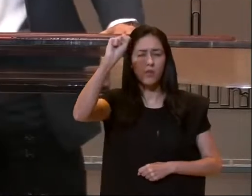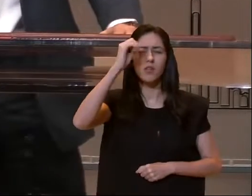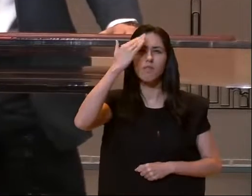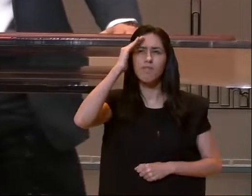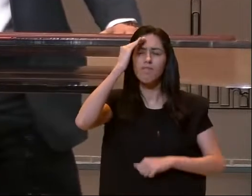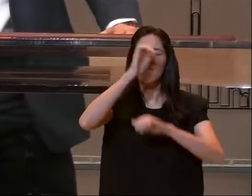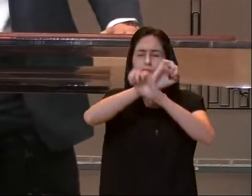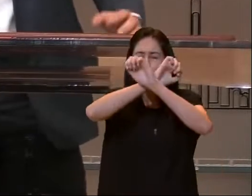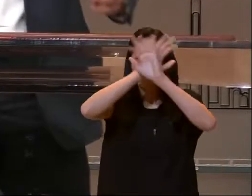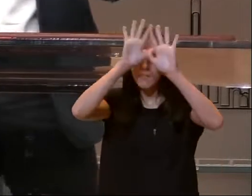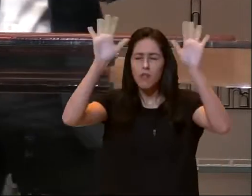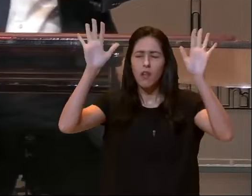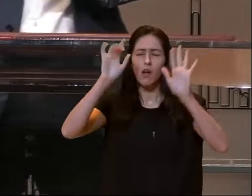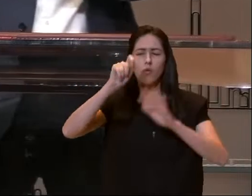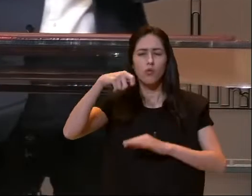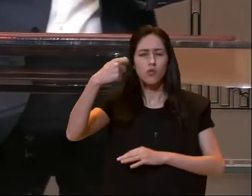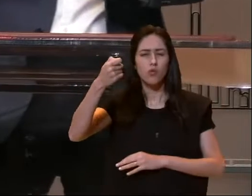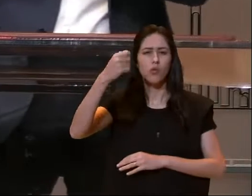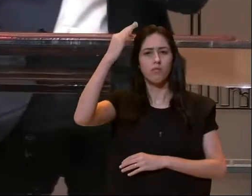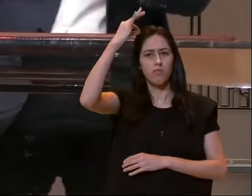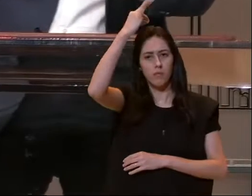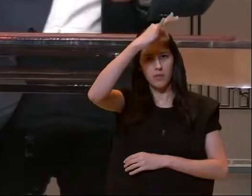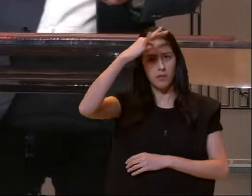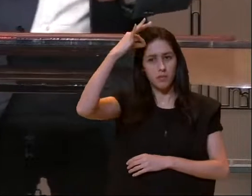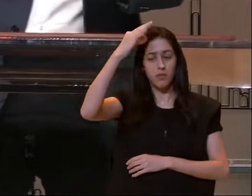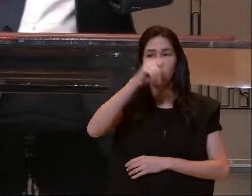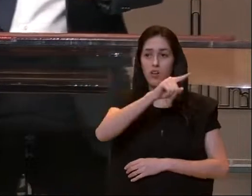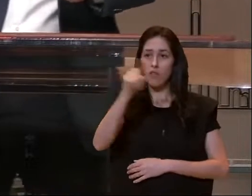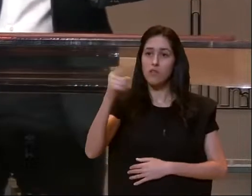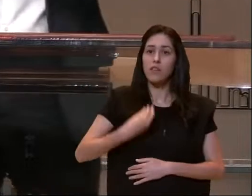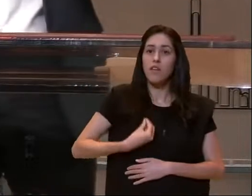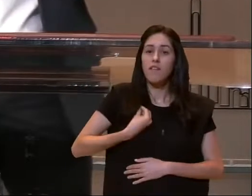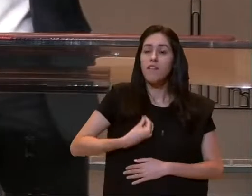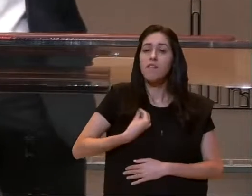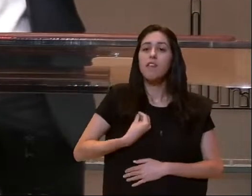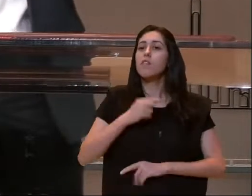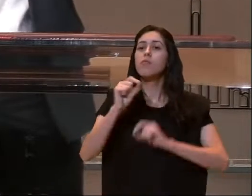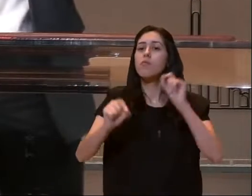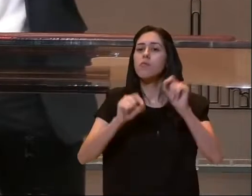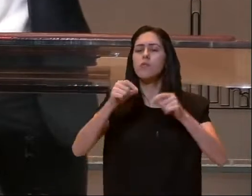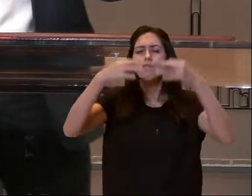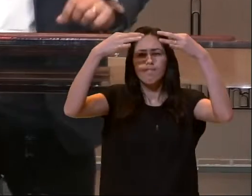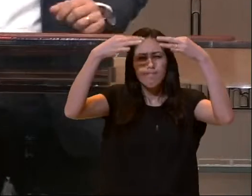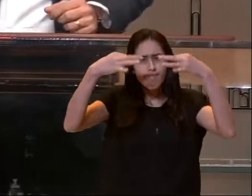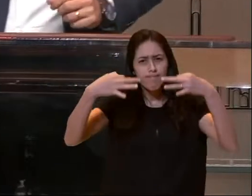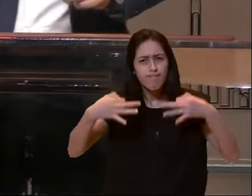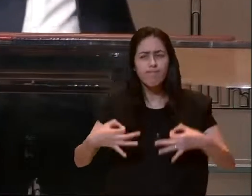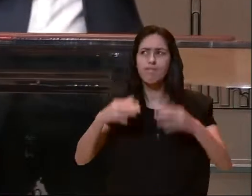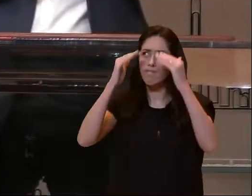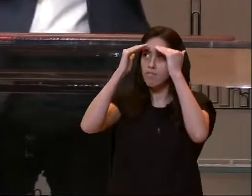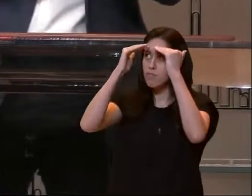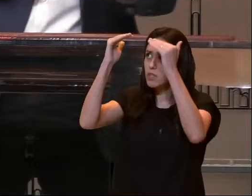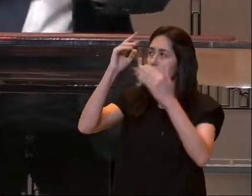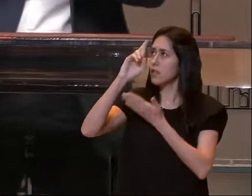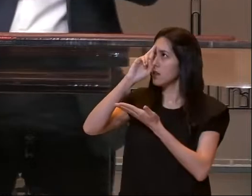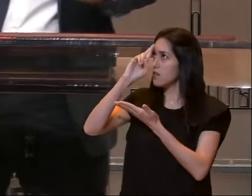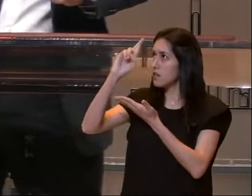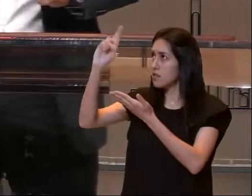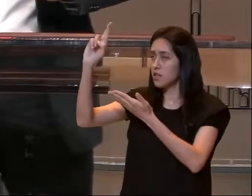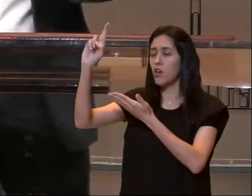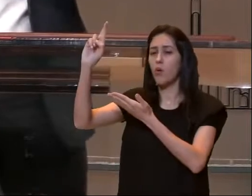entendimento espiritual. Isso para que vocês vivam de maneira digna do Senhor e em